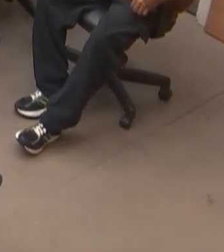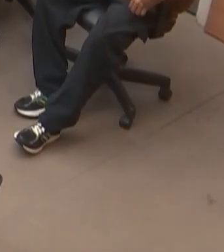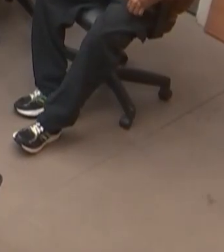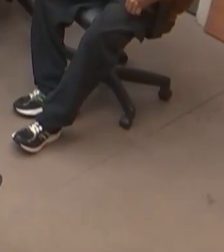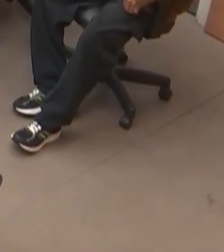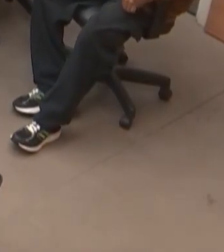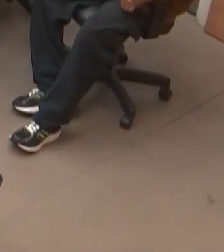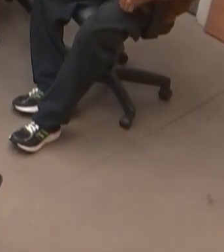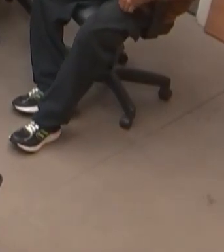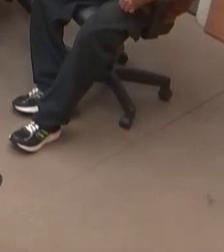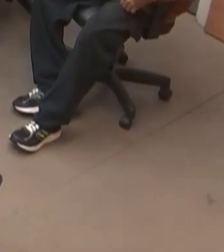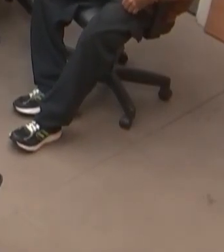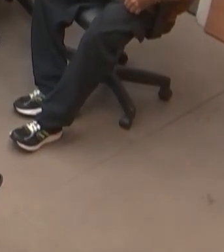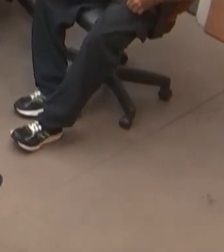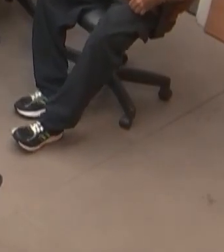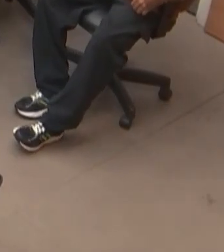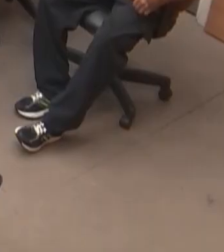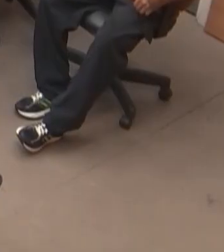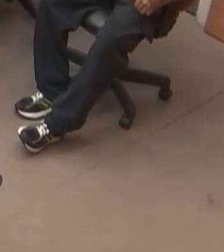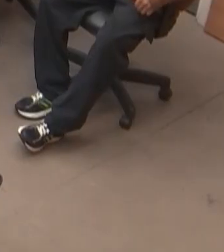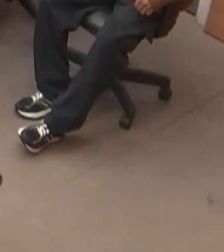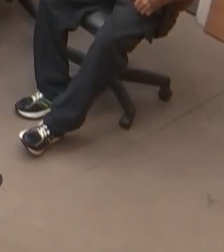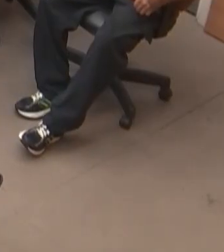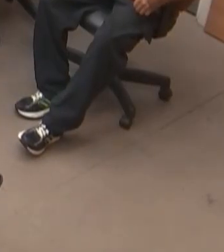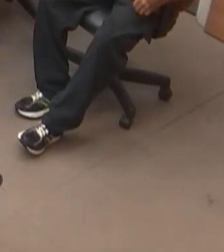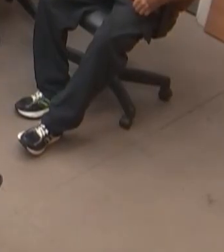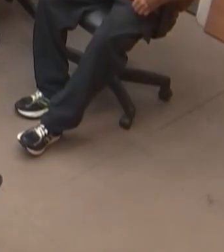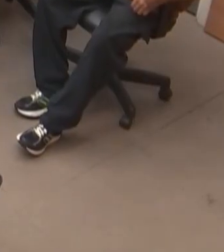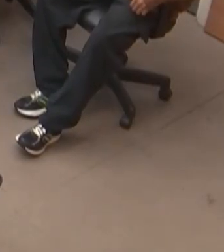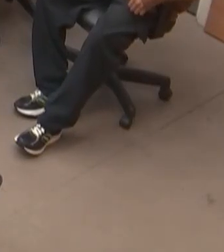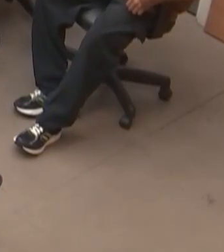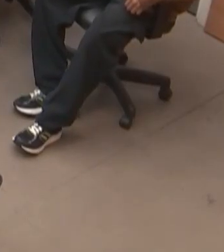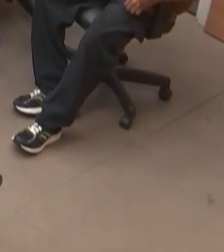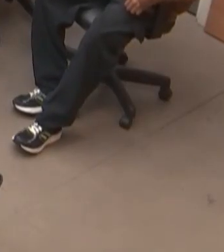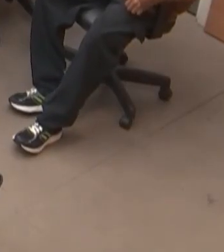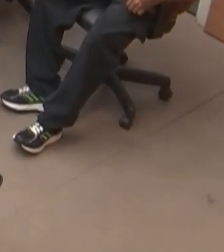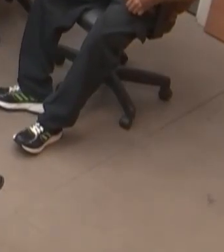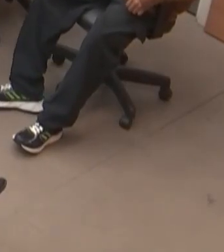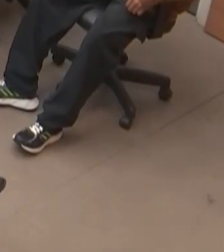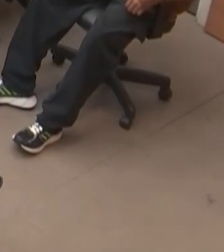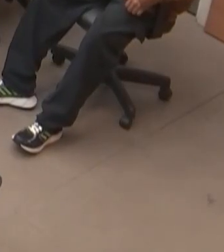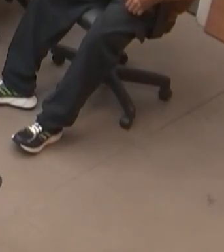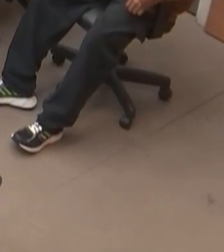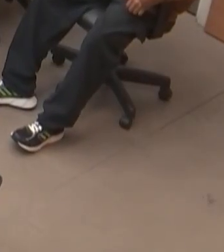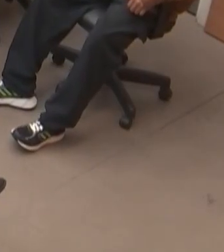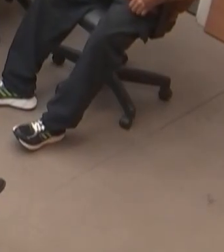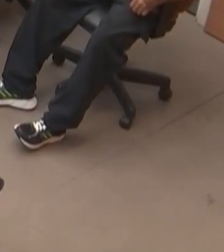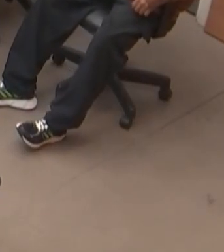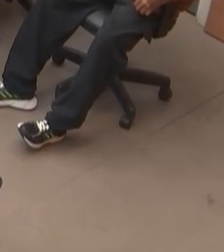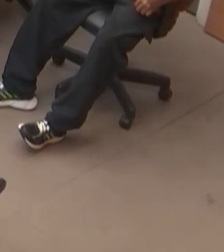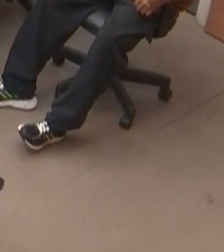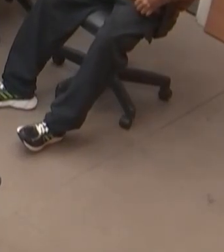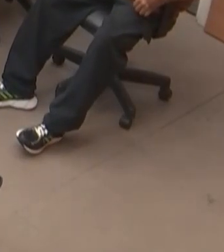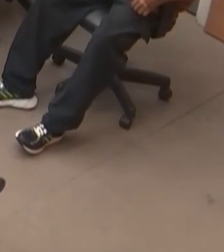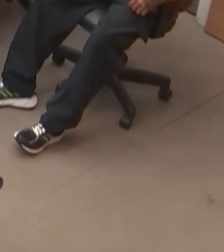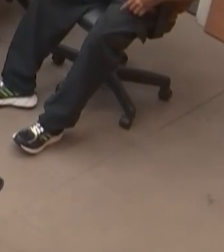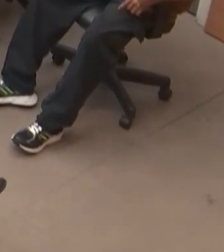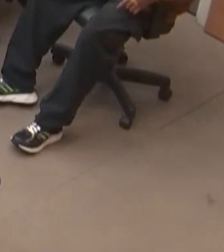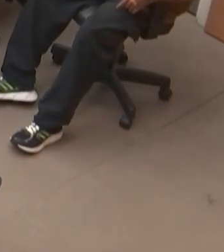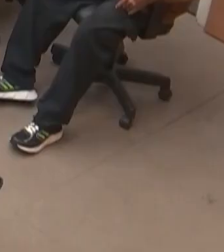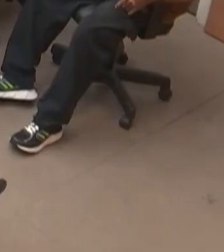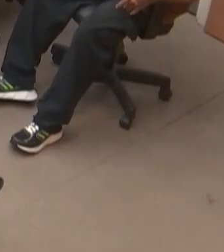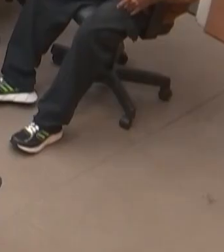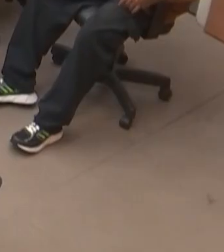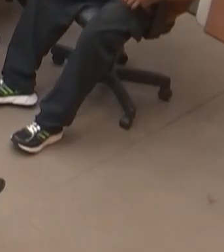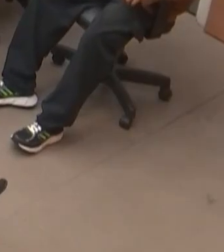A vítima foi encontrada com 3 tiros. Guerras pra se